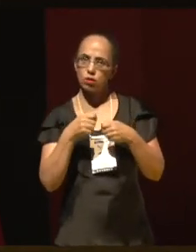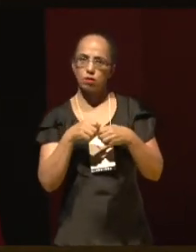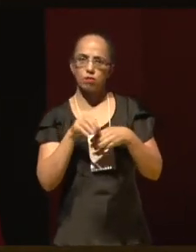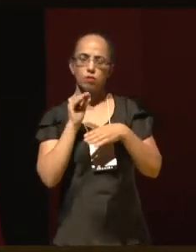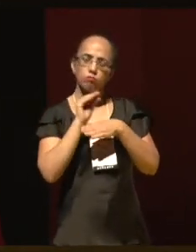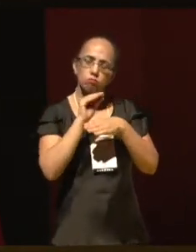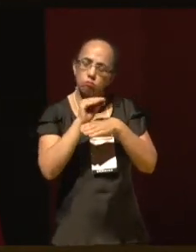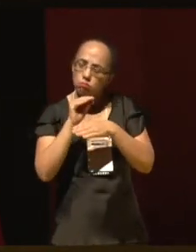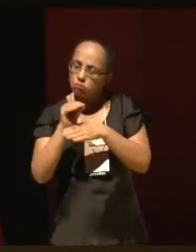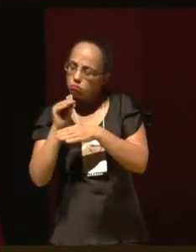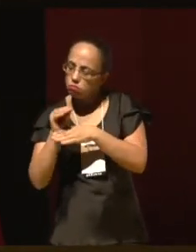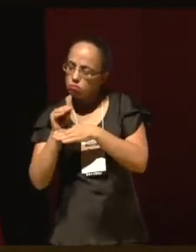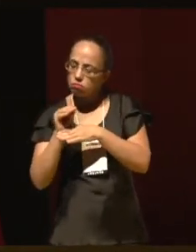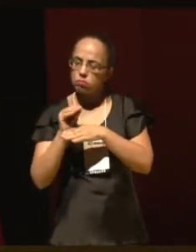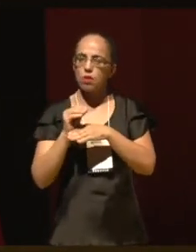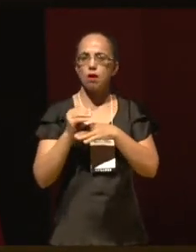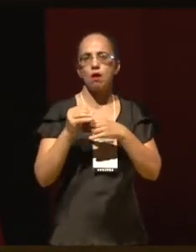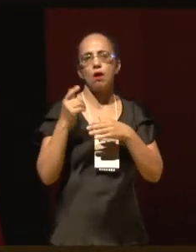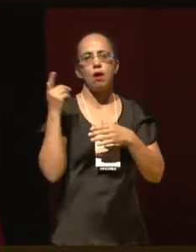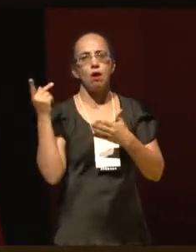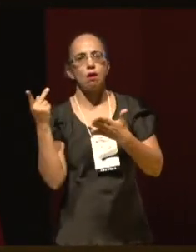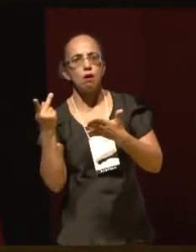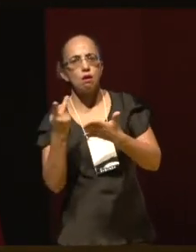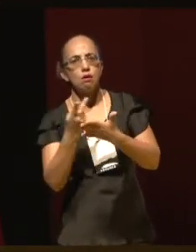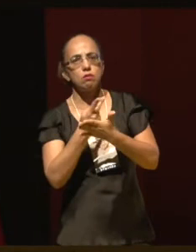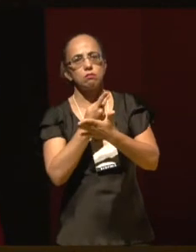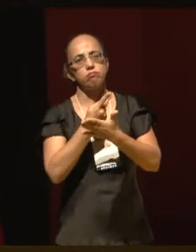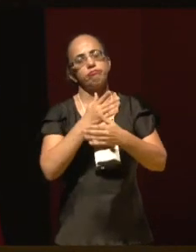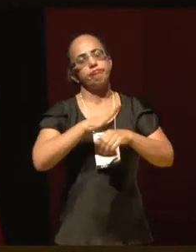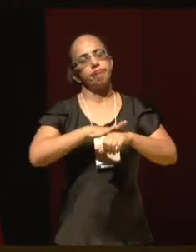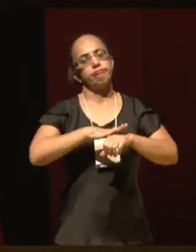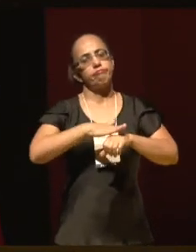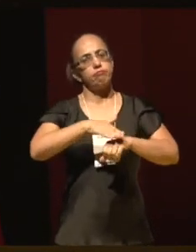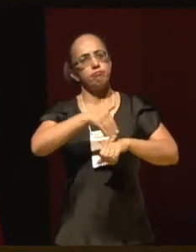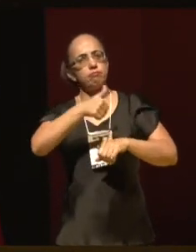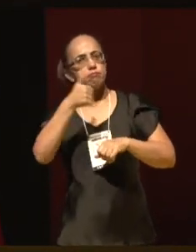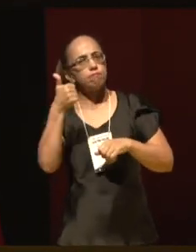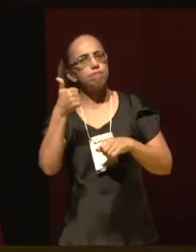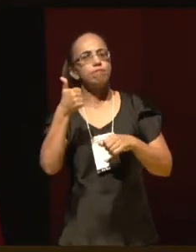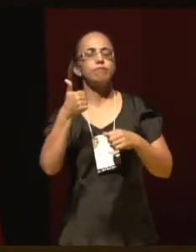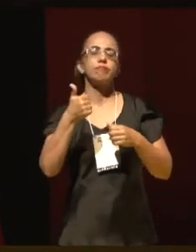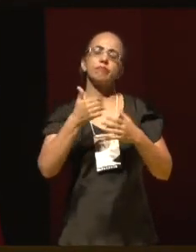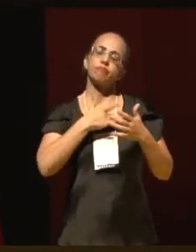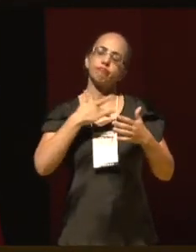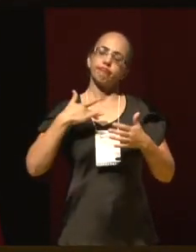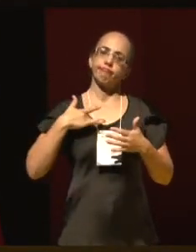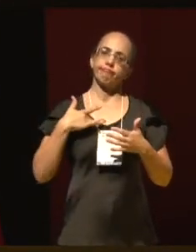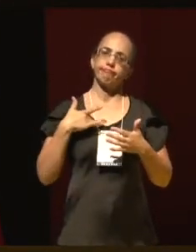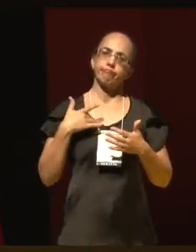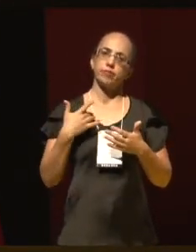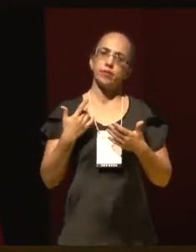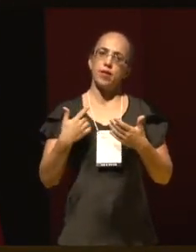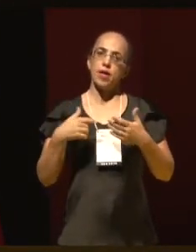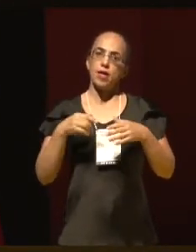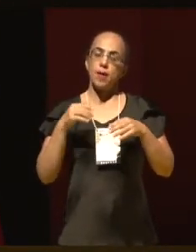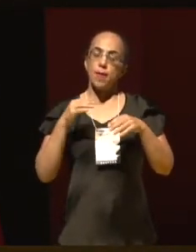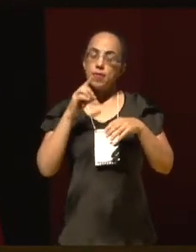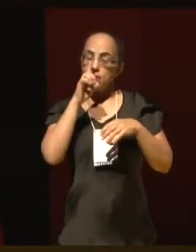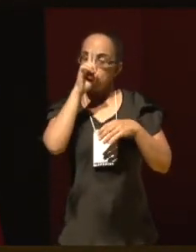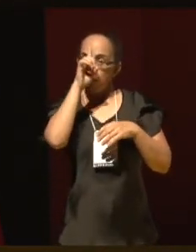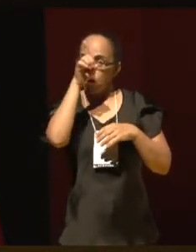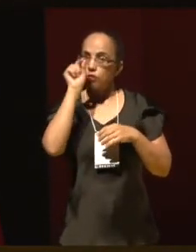de melhor jeito. E, naturalmente, a terapia energética,